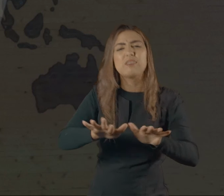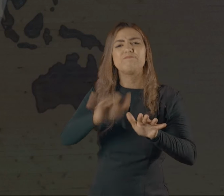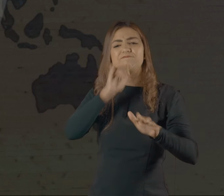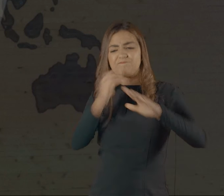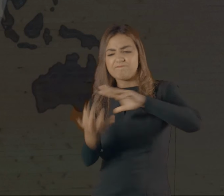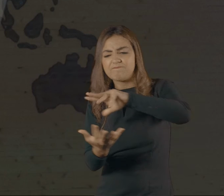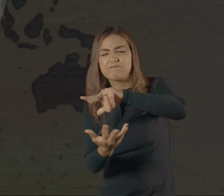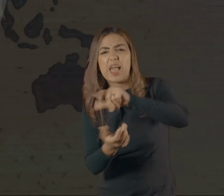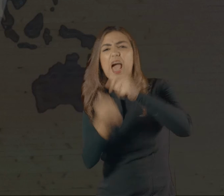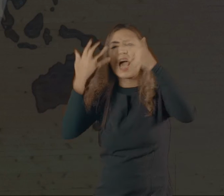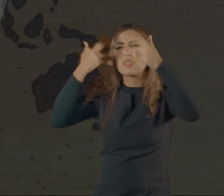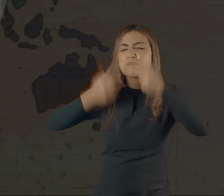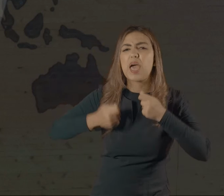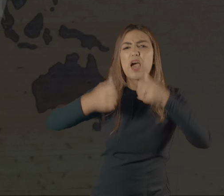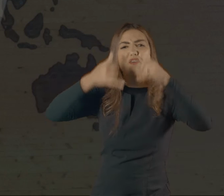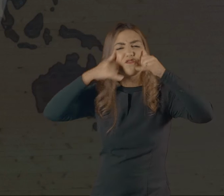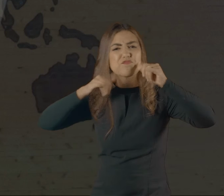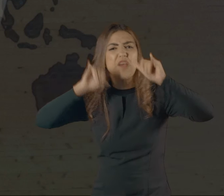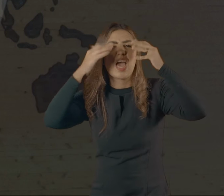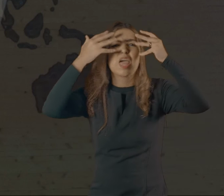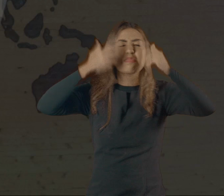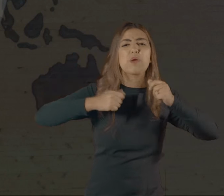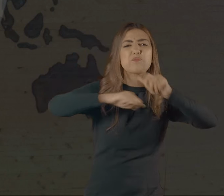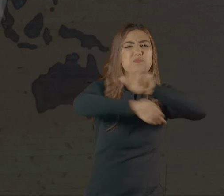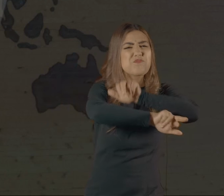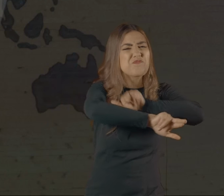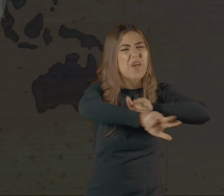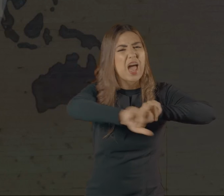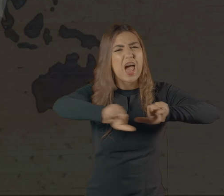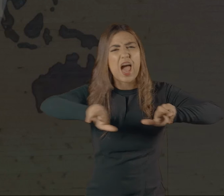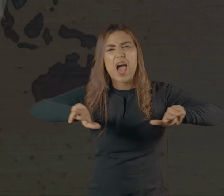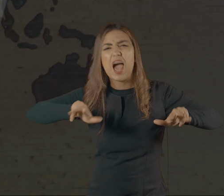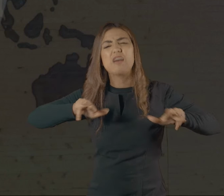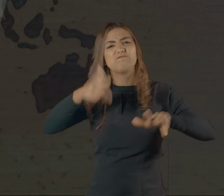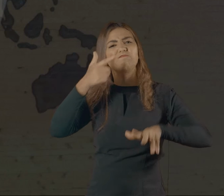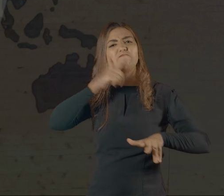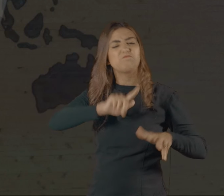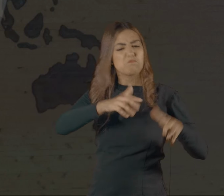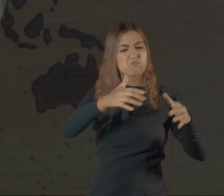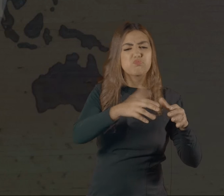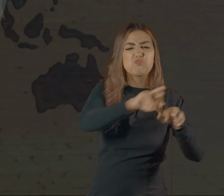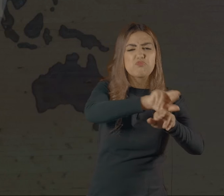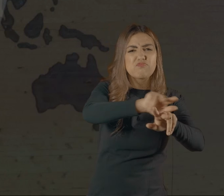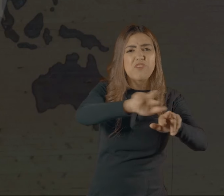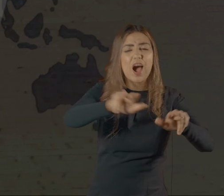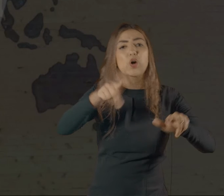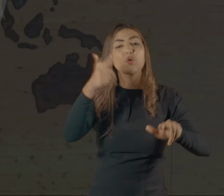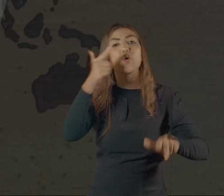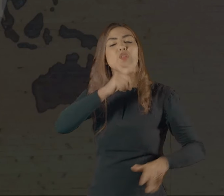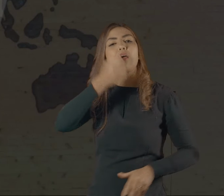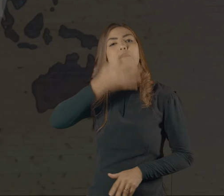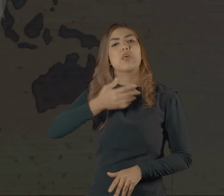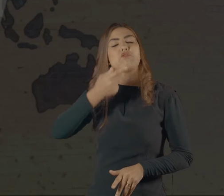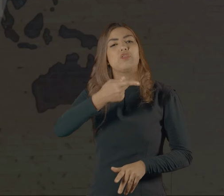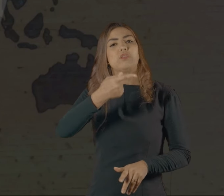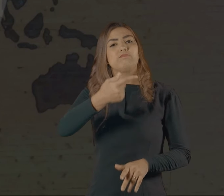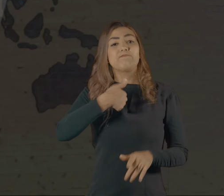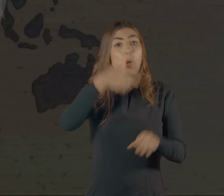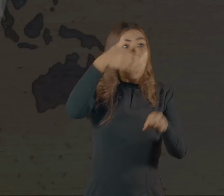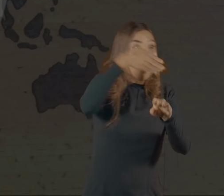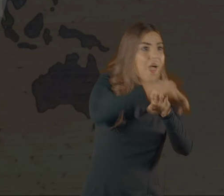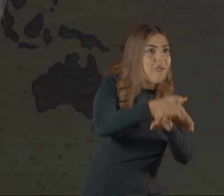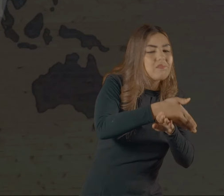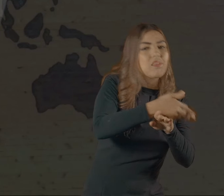animais e as crias das tuas vacas e as tuas ovelhas. Bendito o teu cesto e a tua amassadeira. Bendito serás ao entrares e